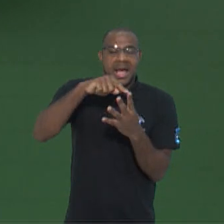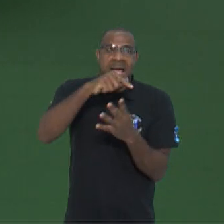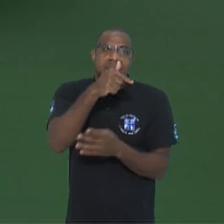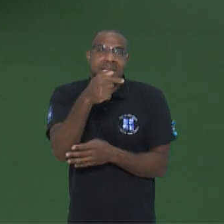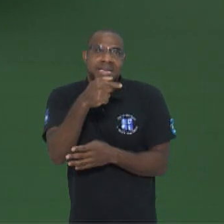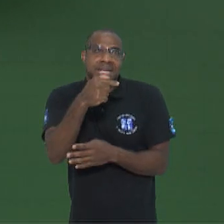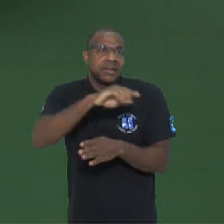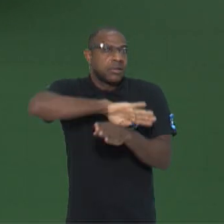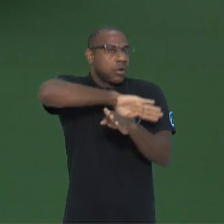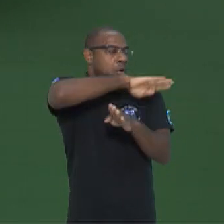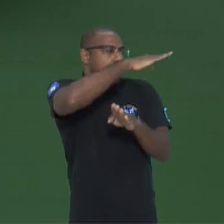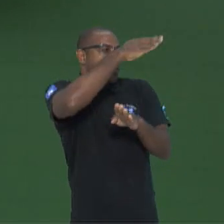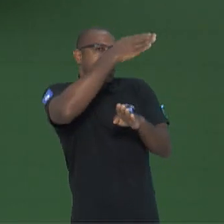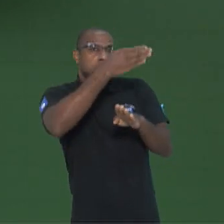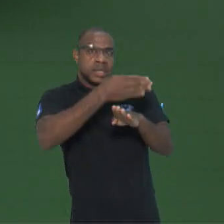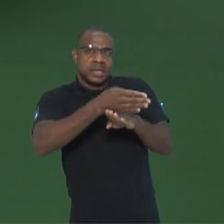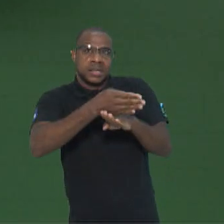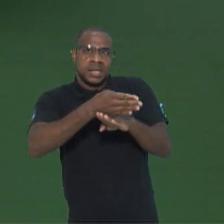cada continente.